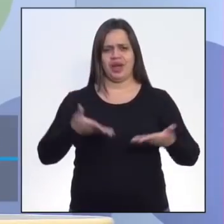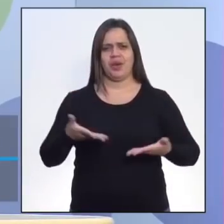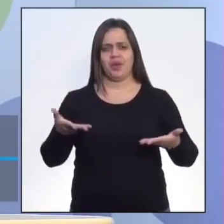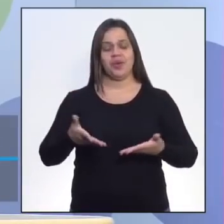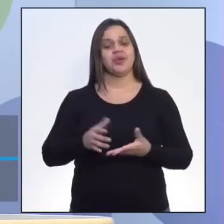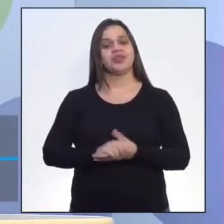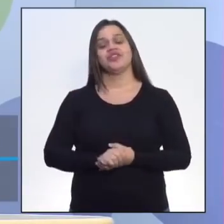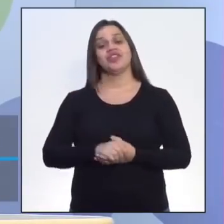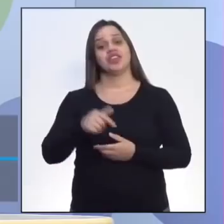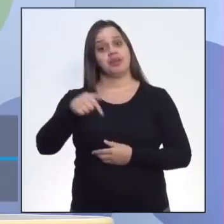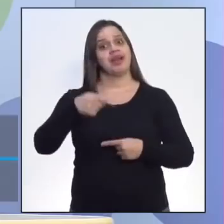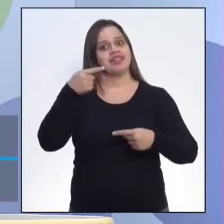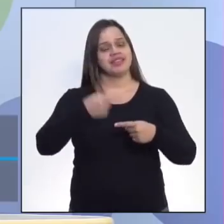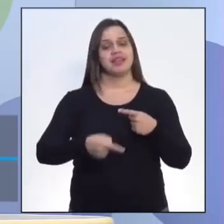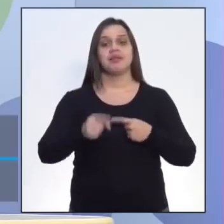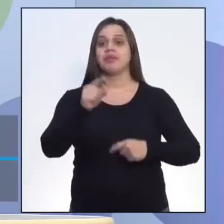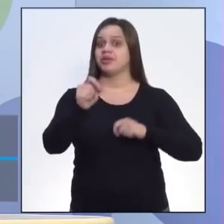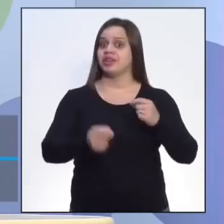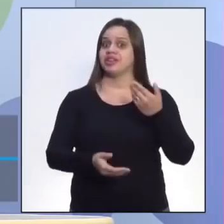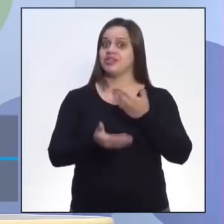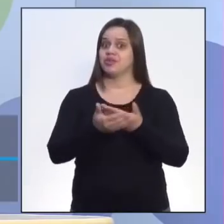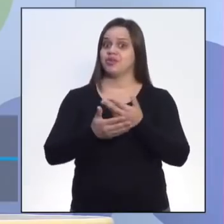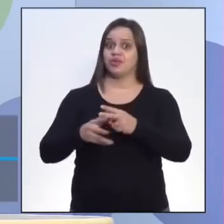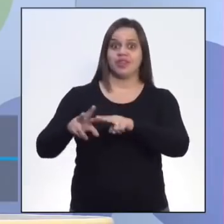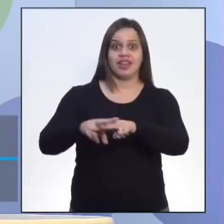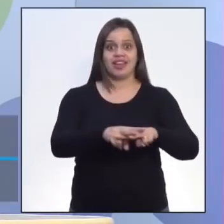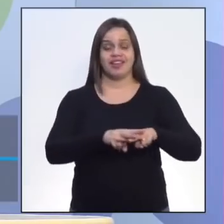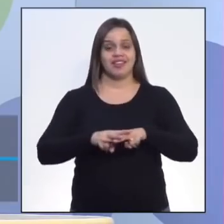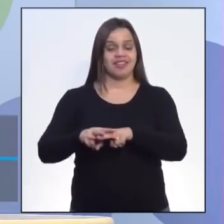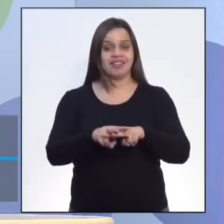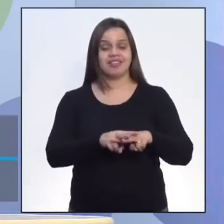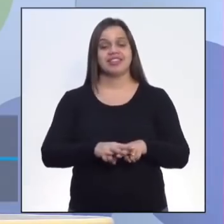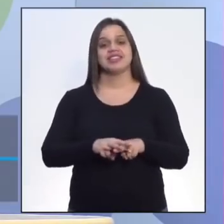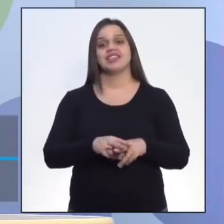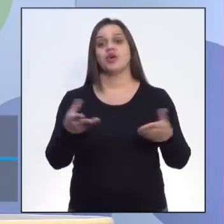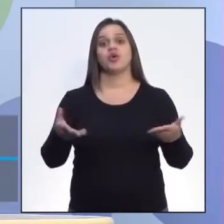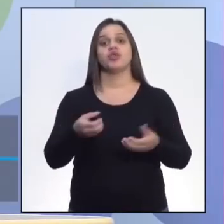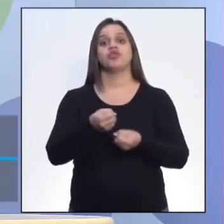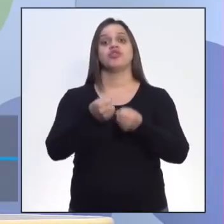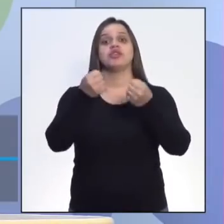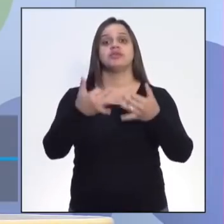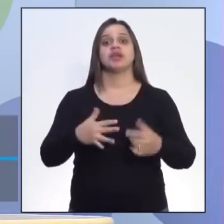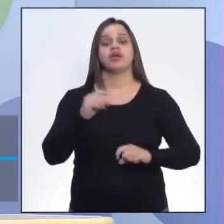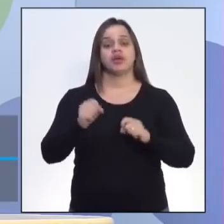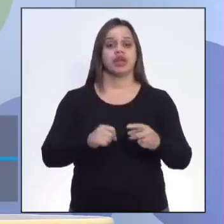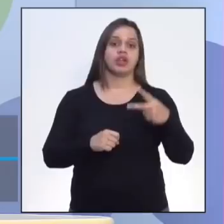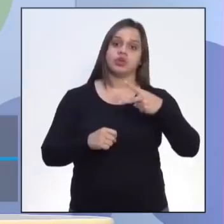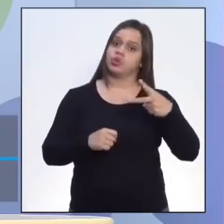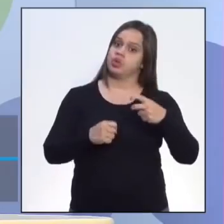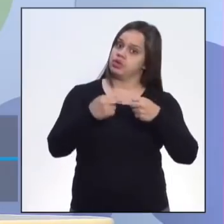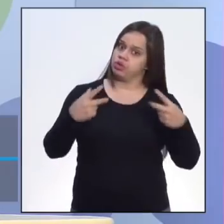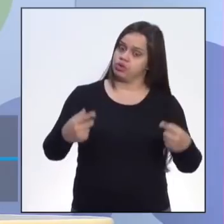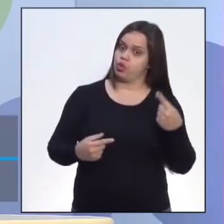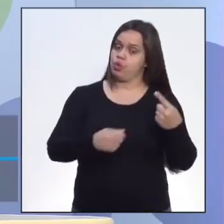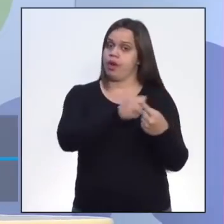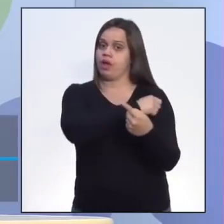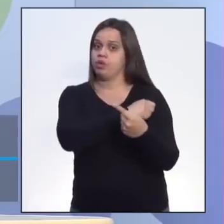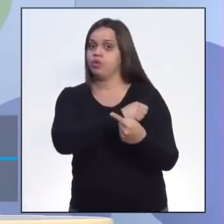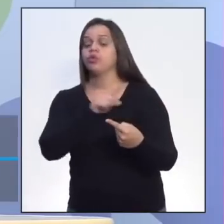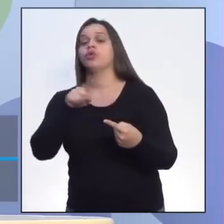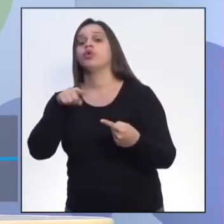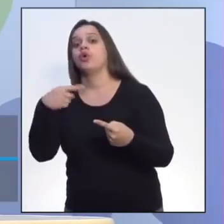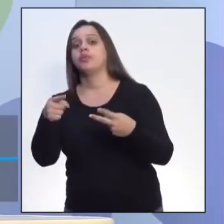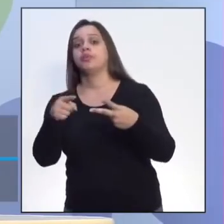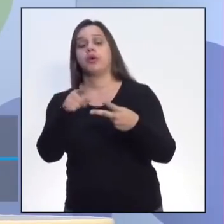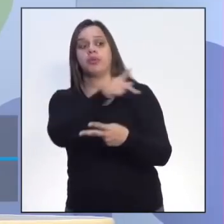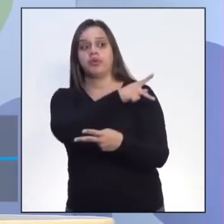essa semana, né, semana de estudos intensivos, aí eu vou explicar duas coisas, uma para aluno e outra para professor. Então,